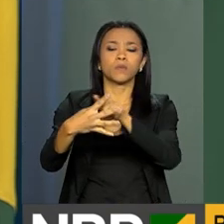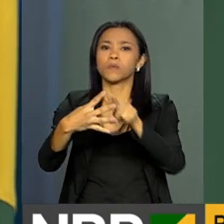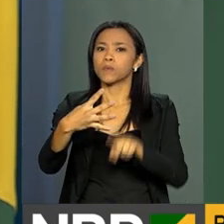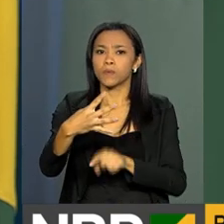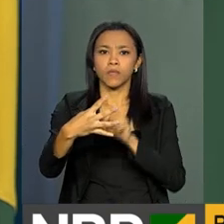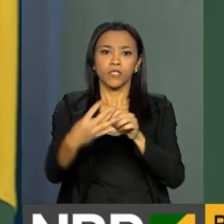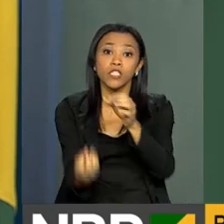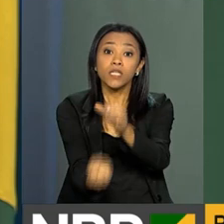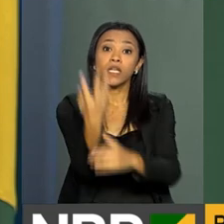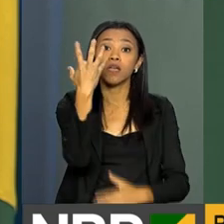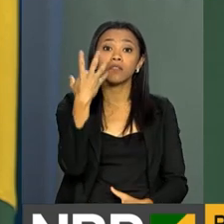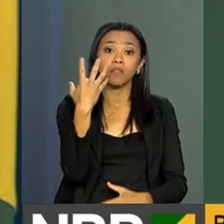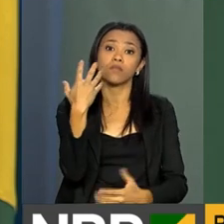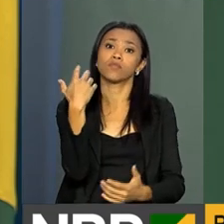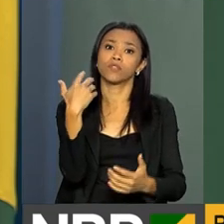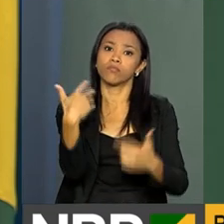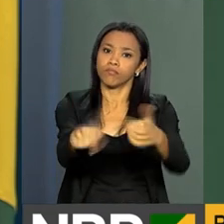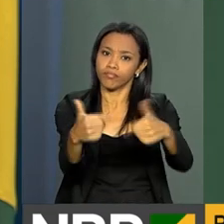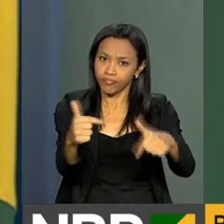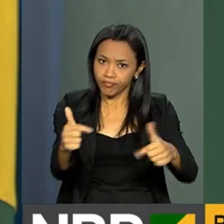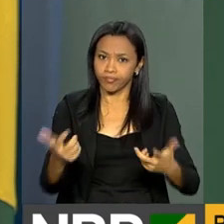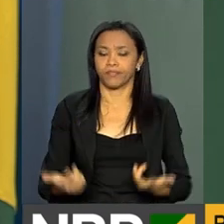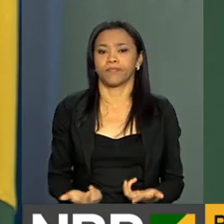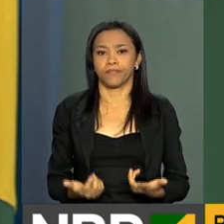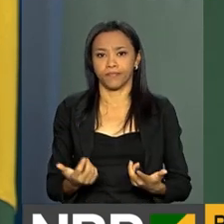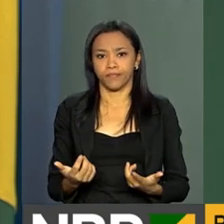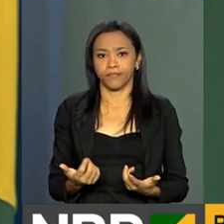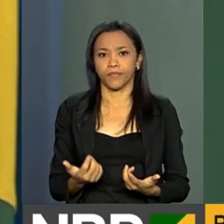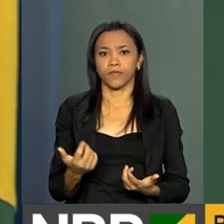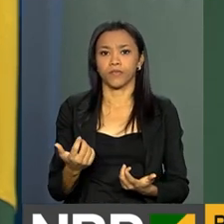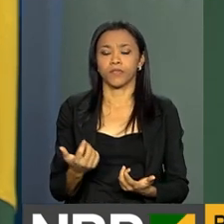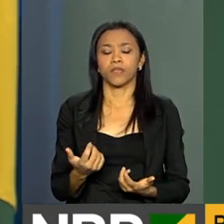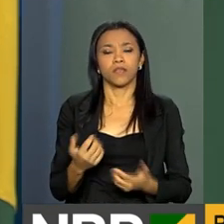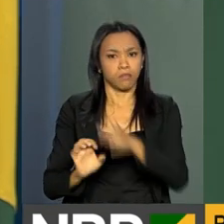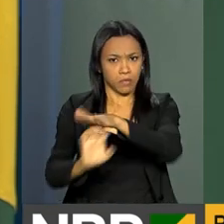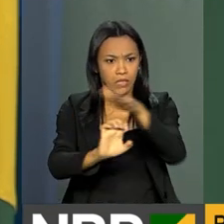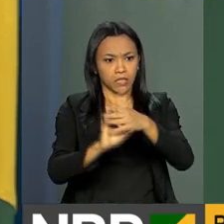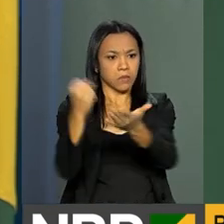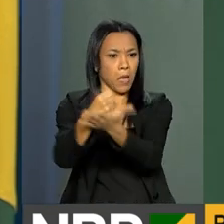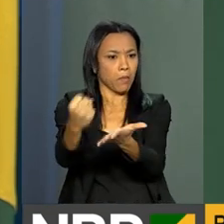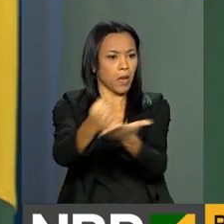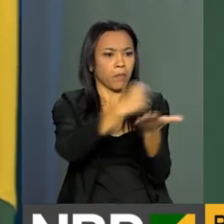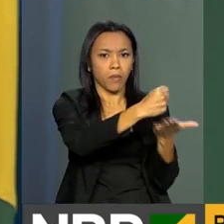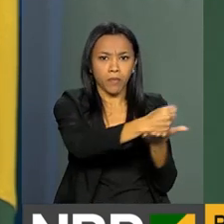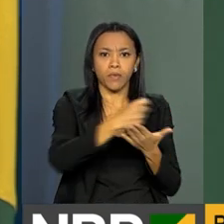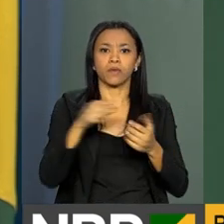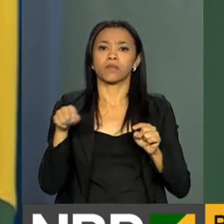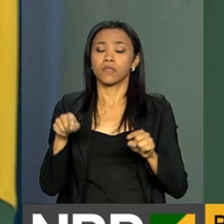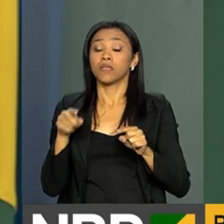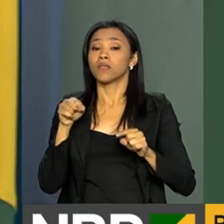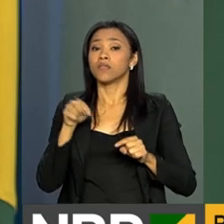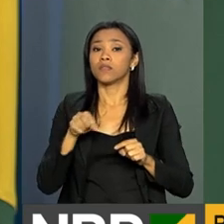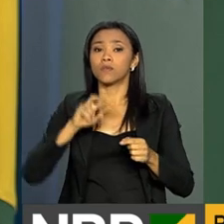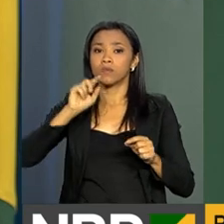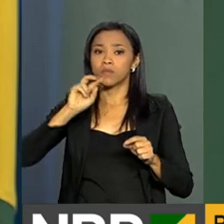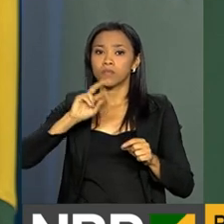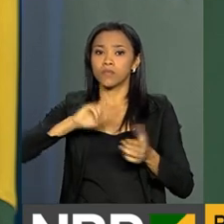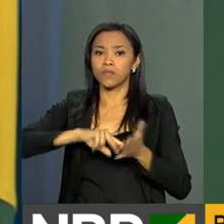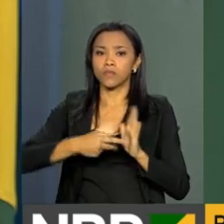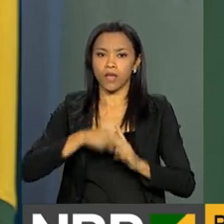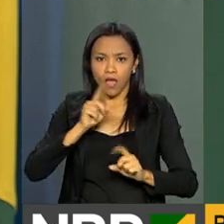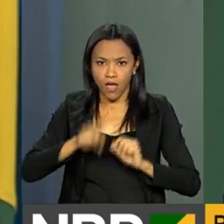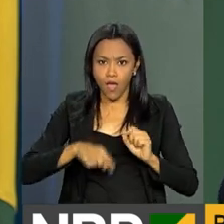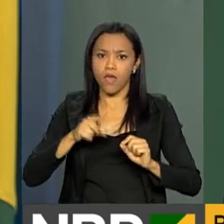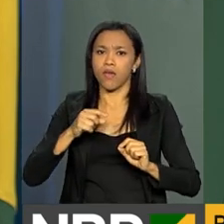postos de trabalho, né? E naturalmente nada disso é por acaso. Essa retomada é resultado do nosso